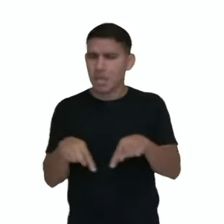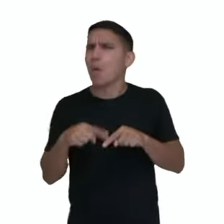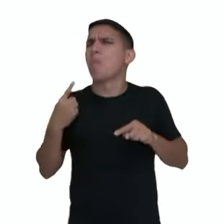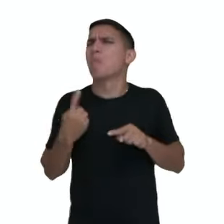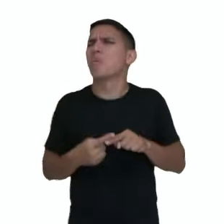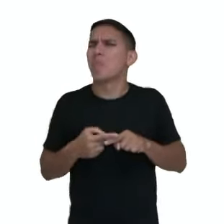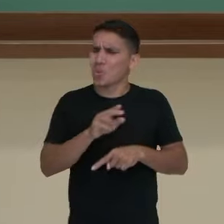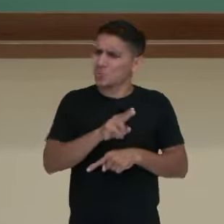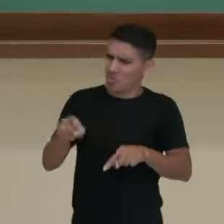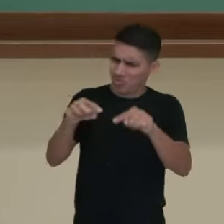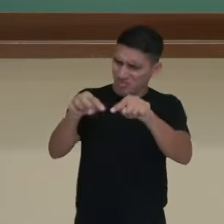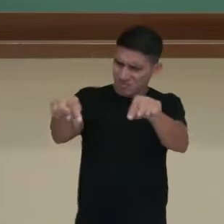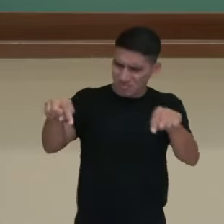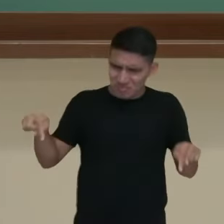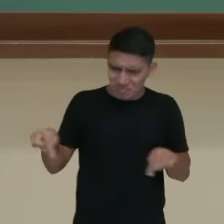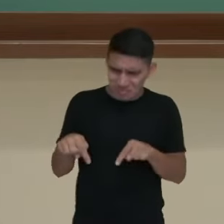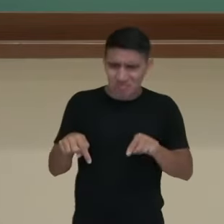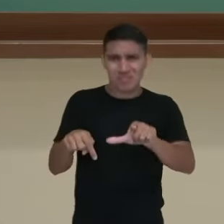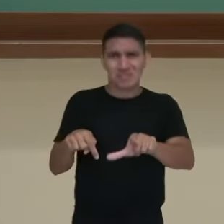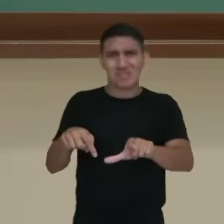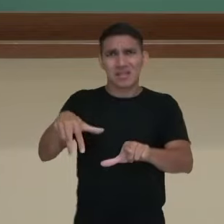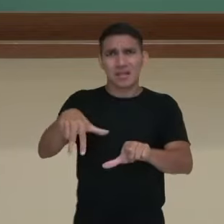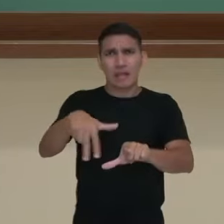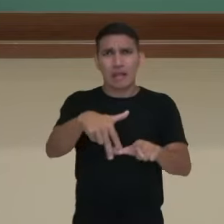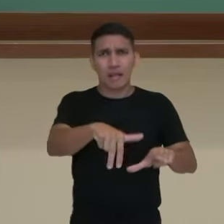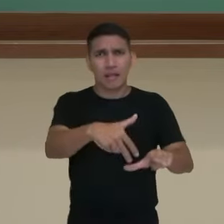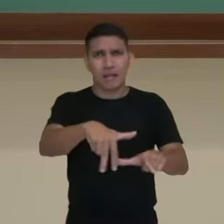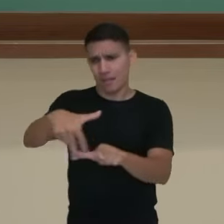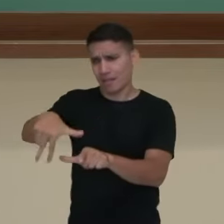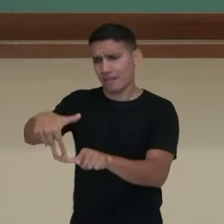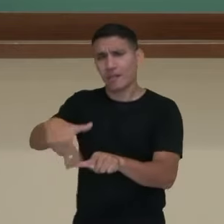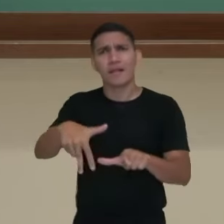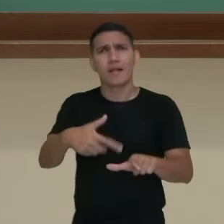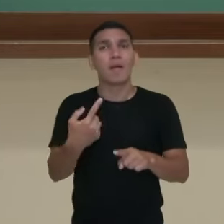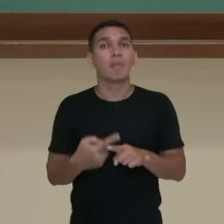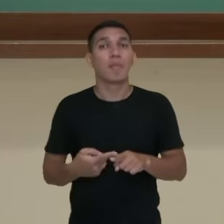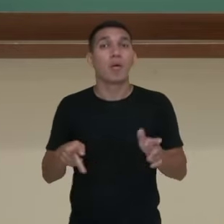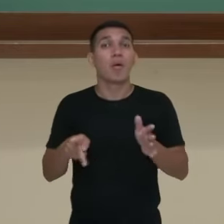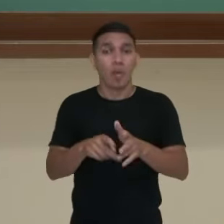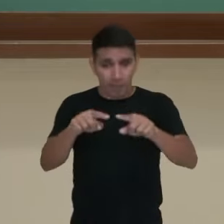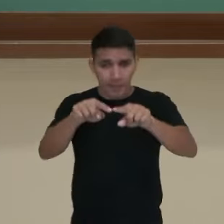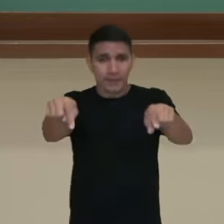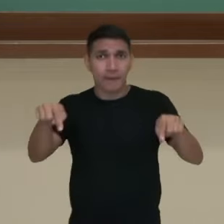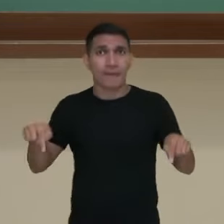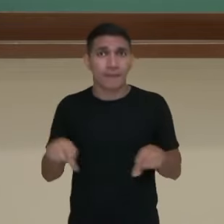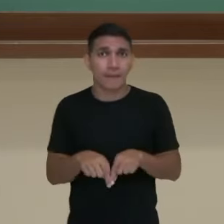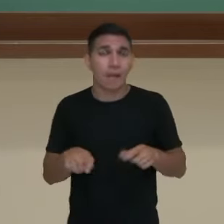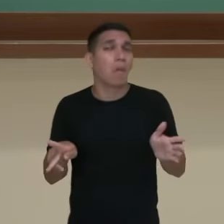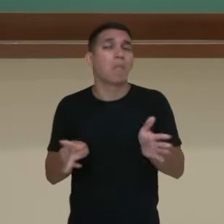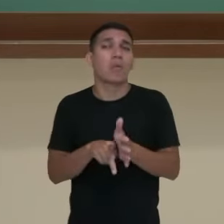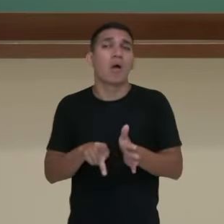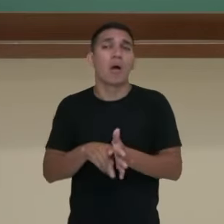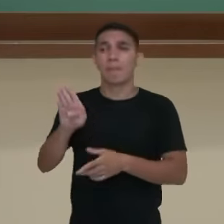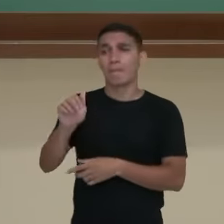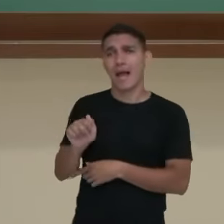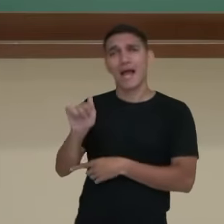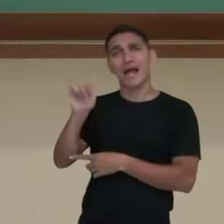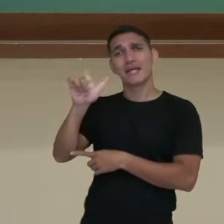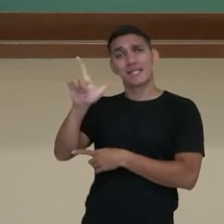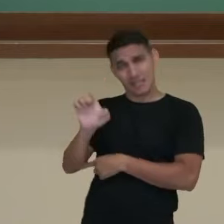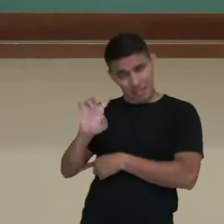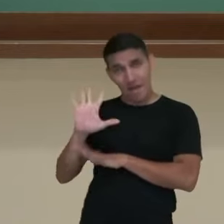danças de salão? Porque são aquelas danças que são executadas nos salões de baile das